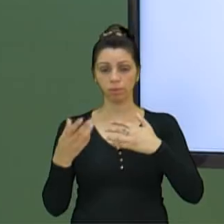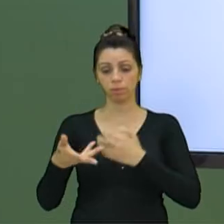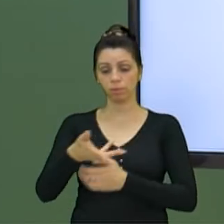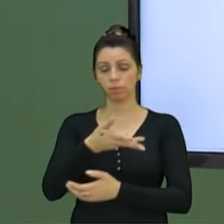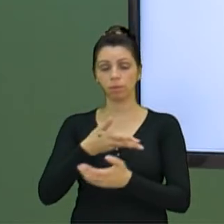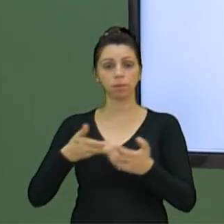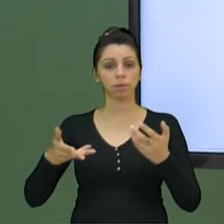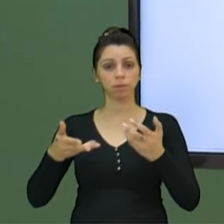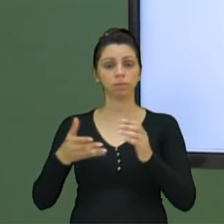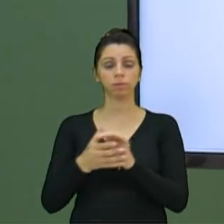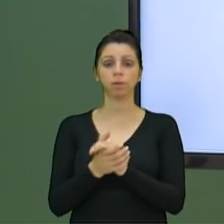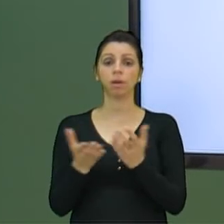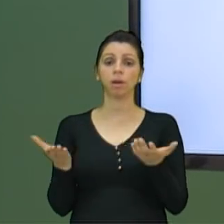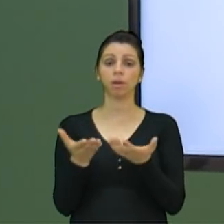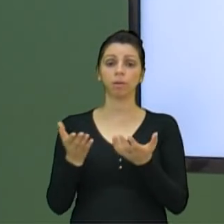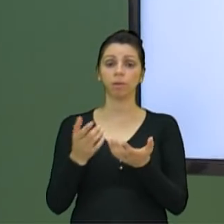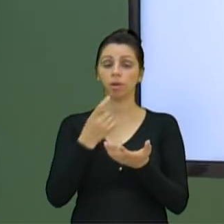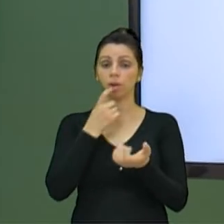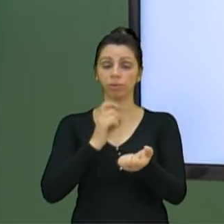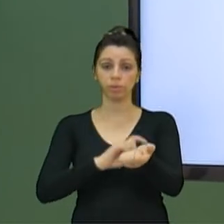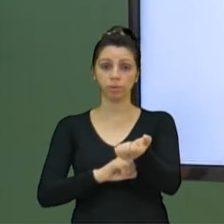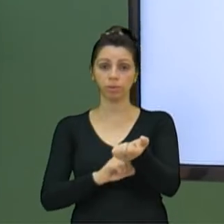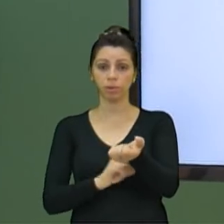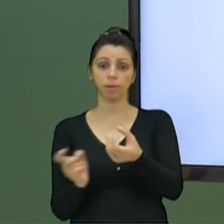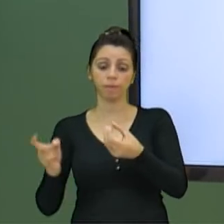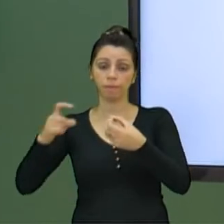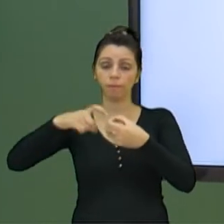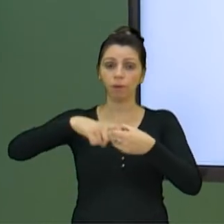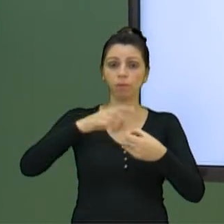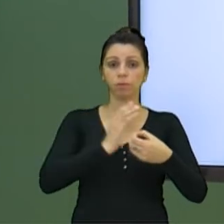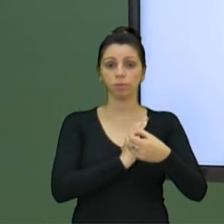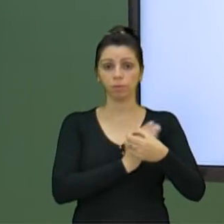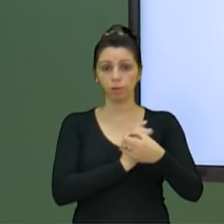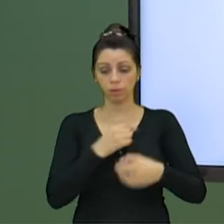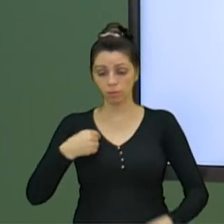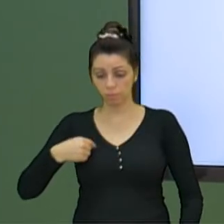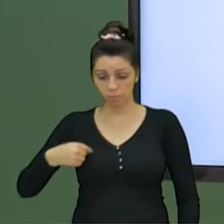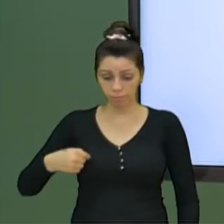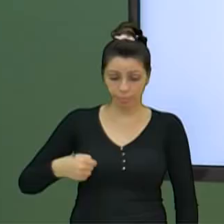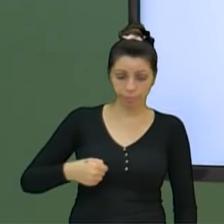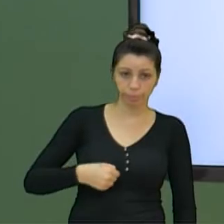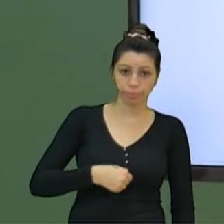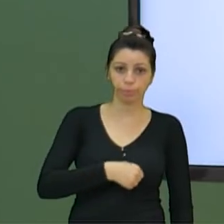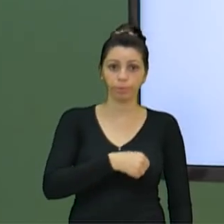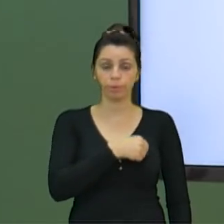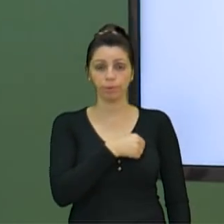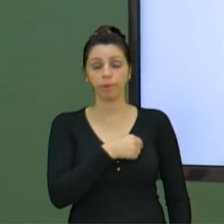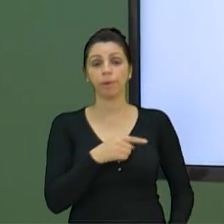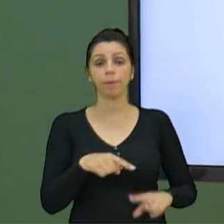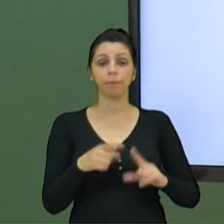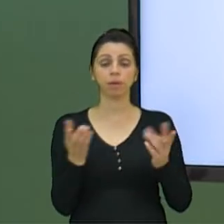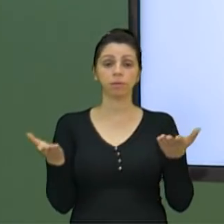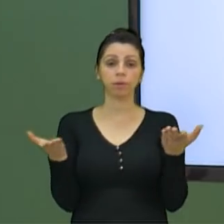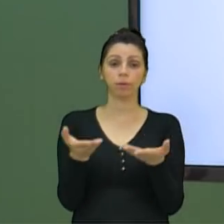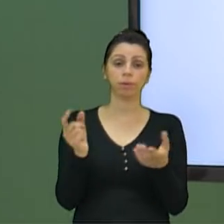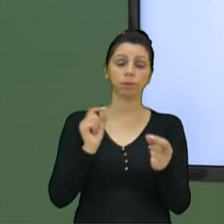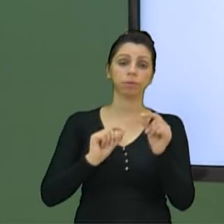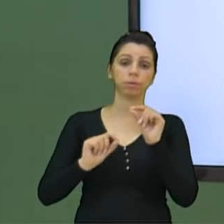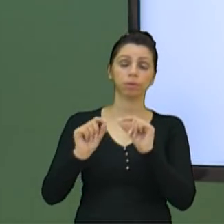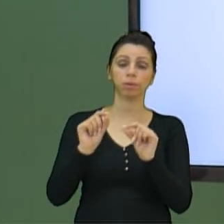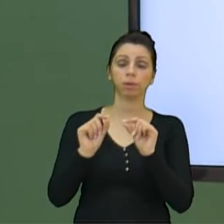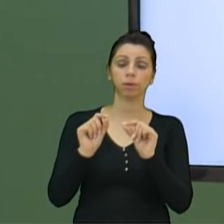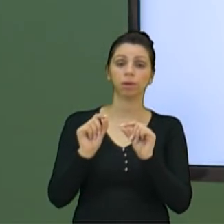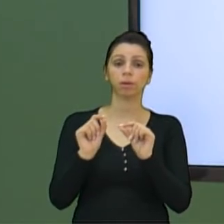E agora? Agora esse sangue volta para o coração, certo? Só que agora ele entra pelo